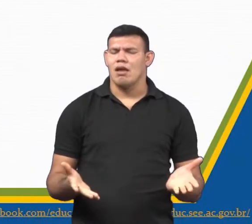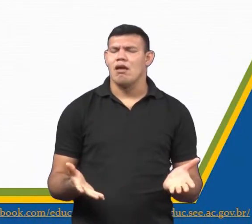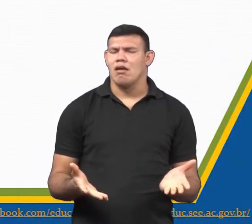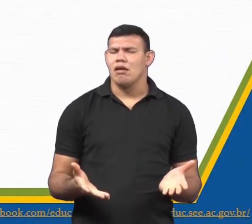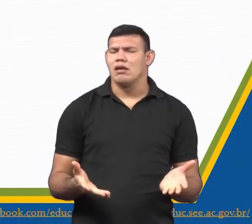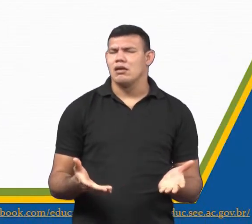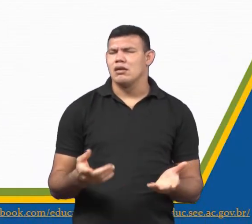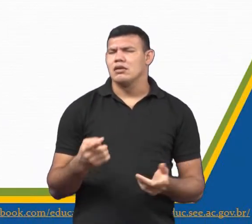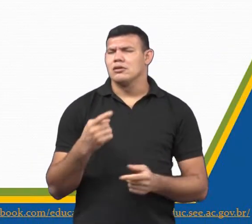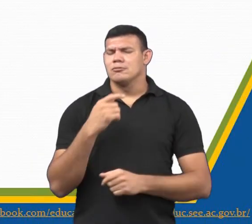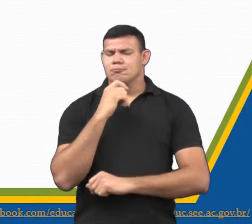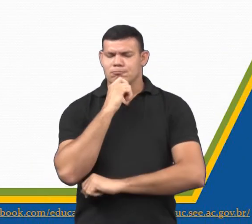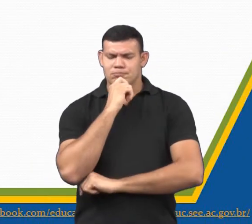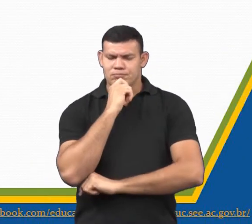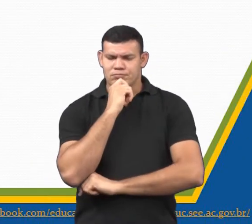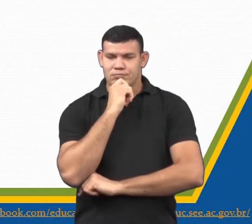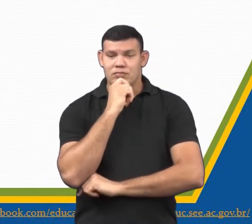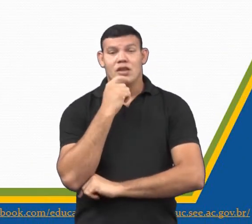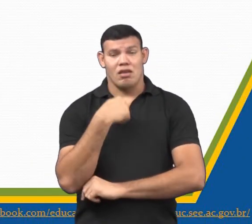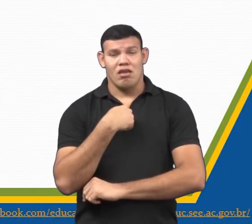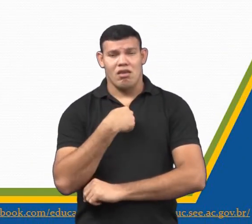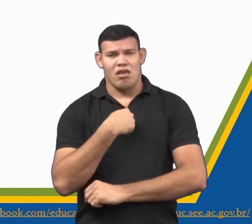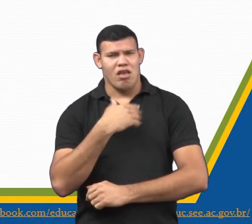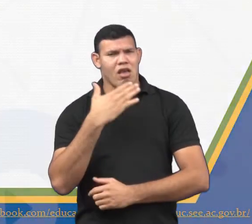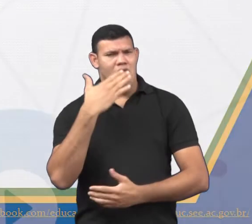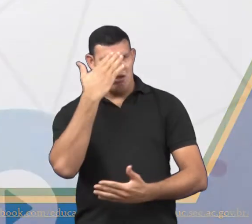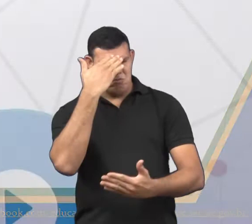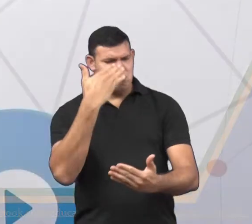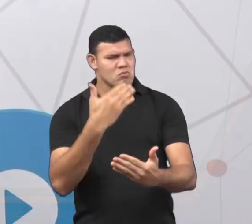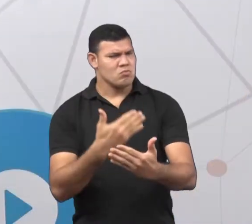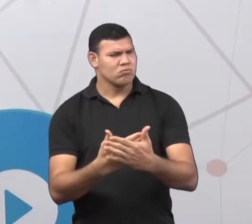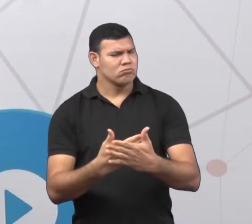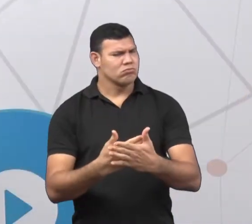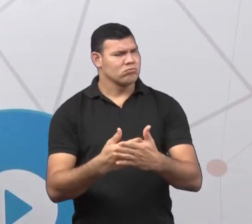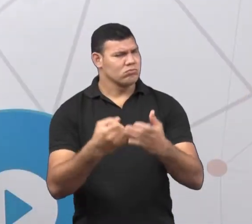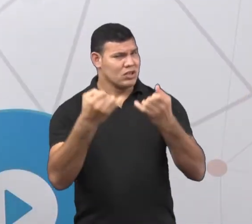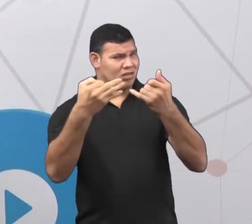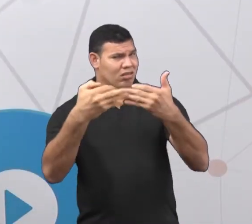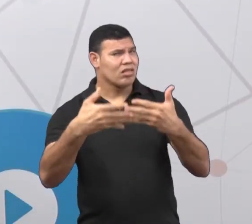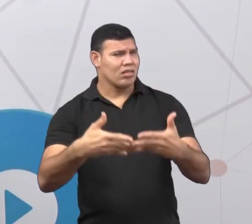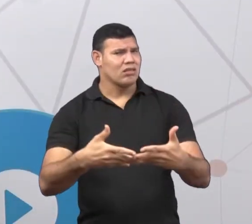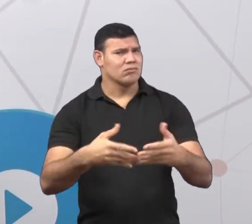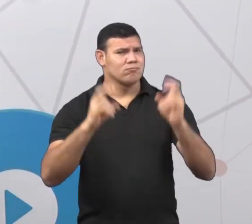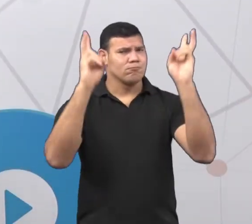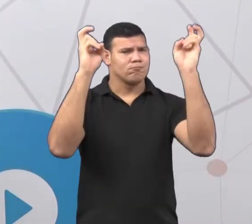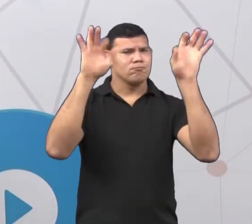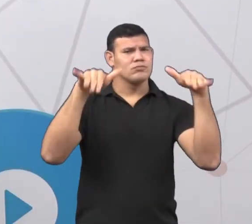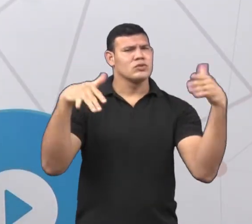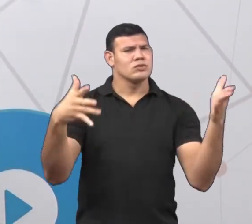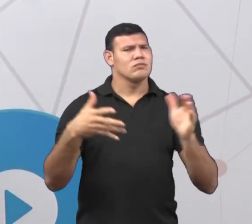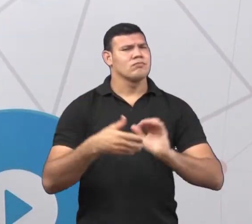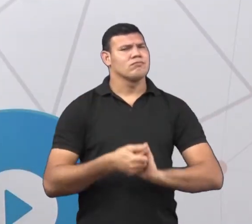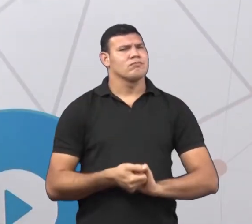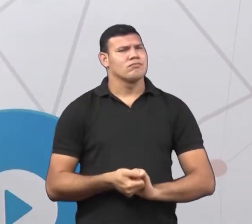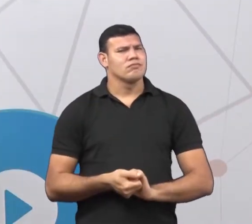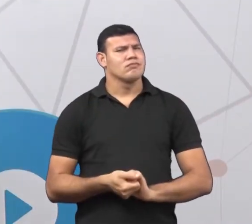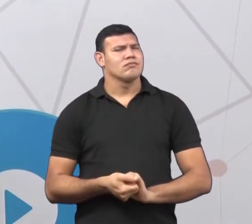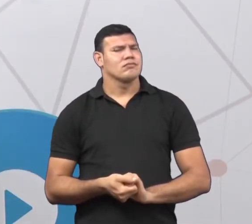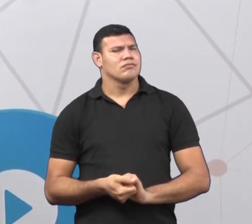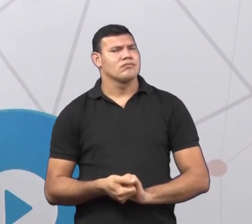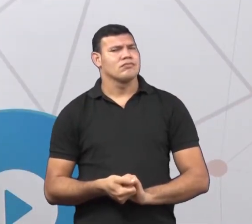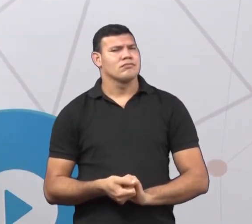parece que... geralmente o professor pergunta assim, que te parece sobre determinado assunto? Aí você vai responder,